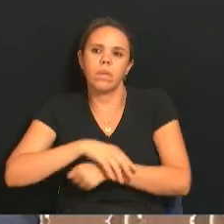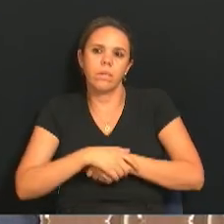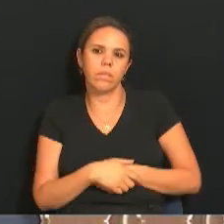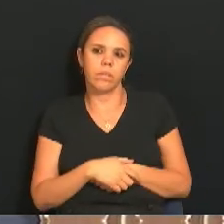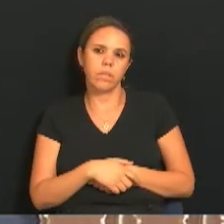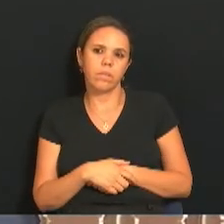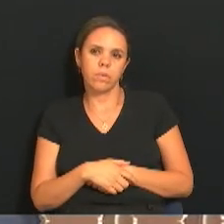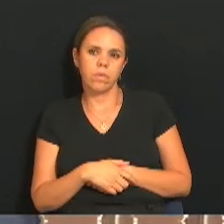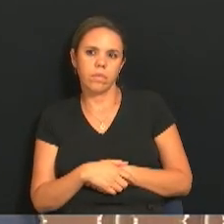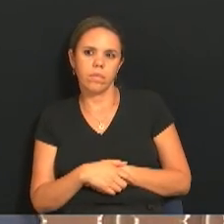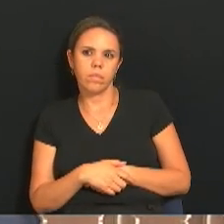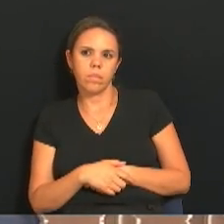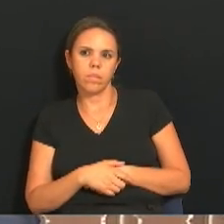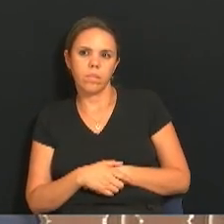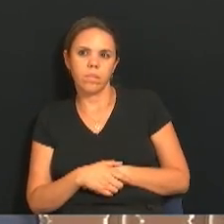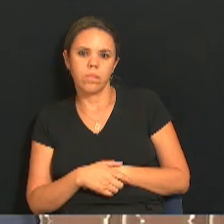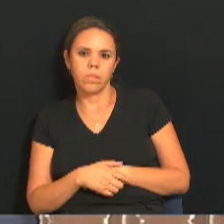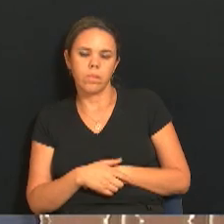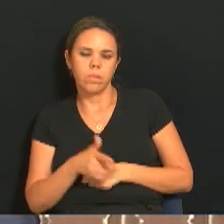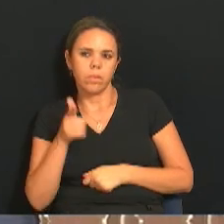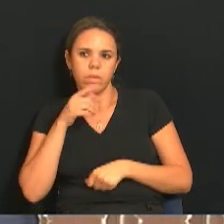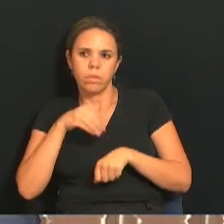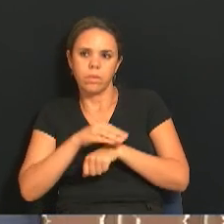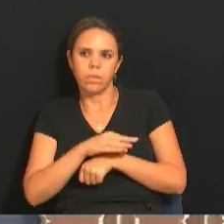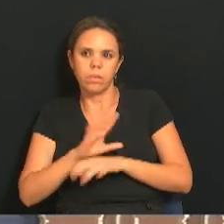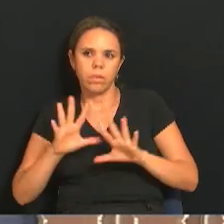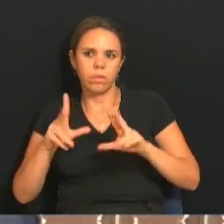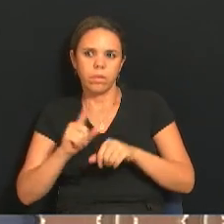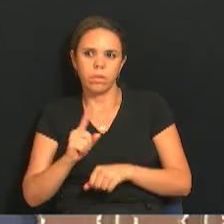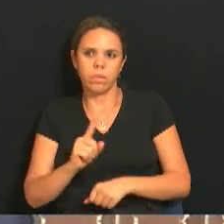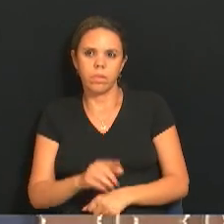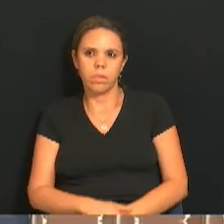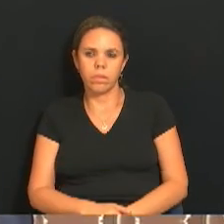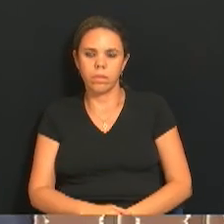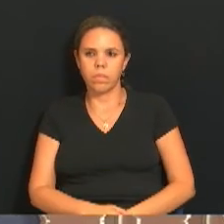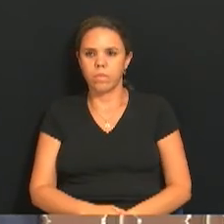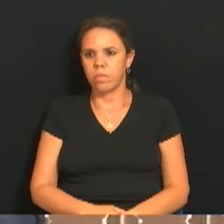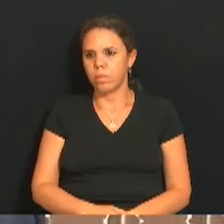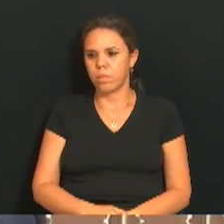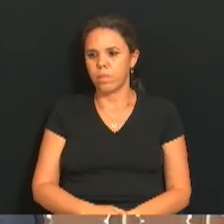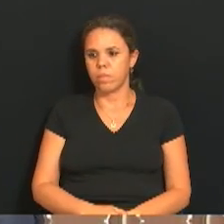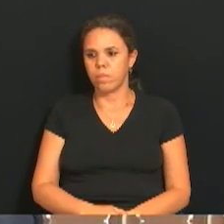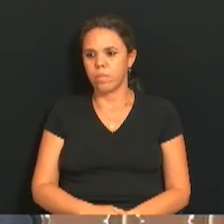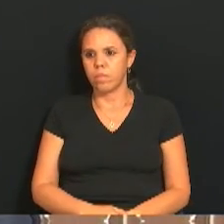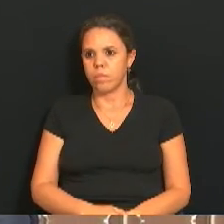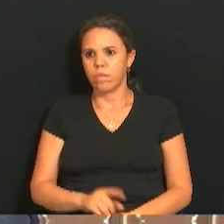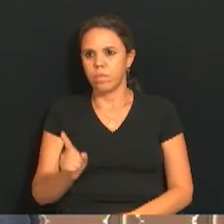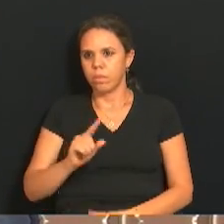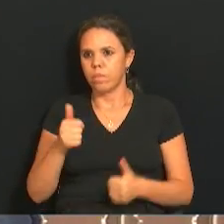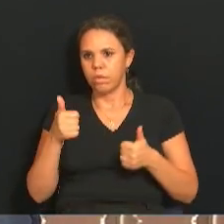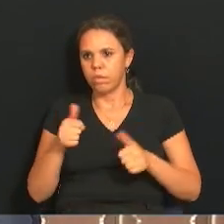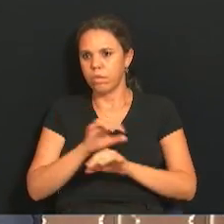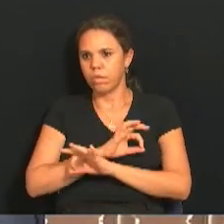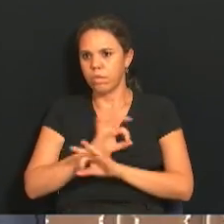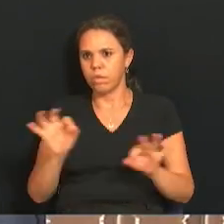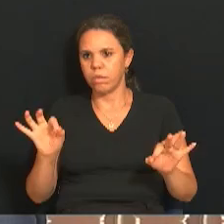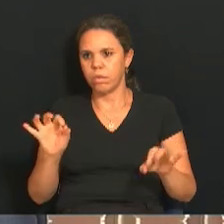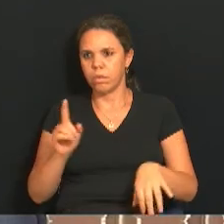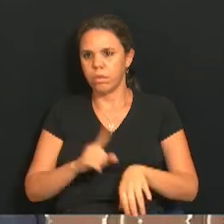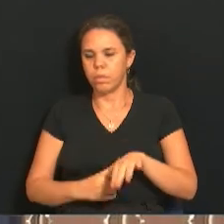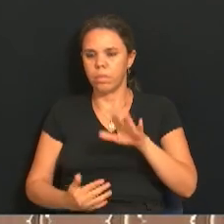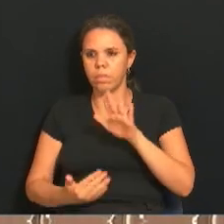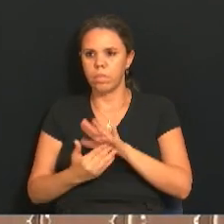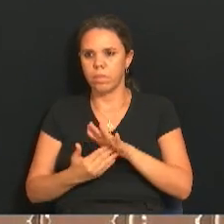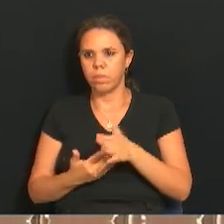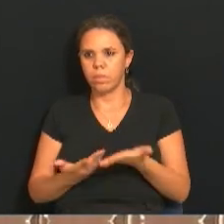alguma palavra? Eu não vou conseguir passar a palavra para todos. O vereador falou que não, que está, né, por conta do tempo aí. Então, o que a